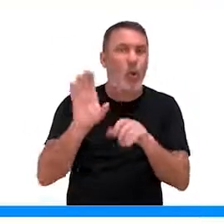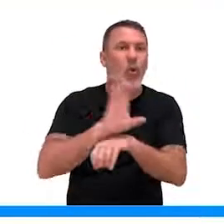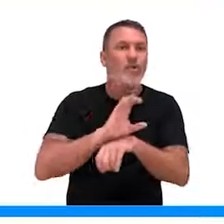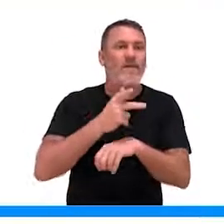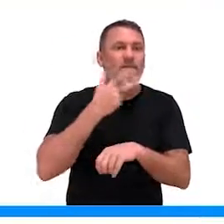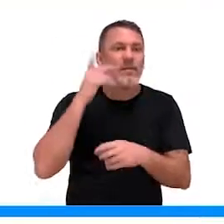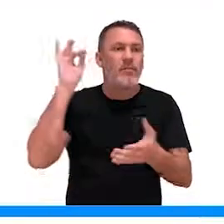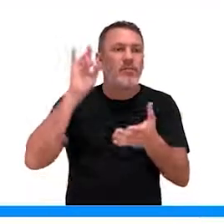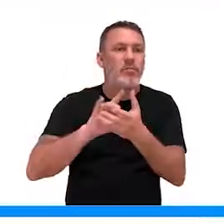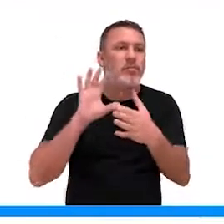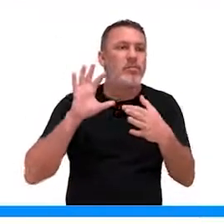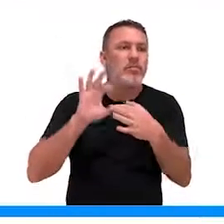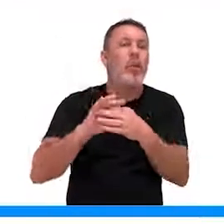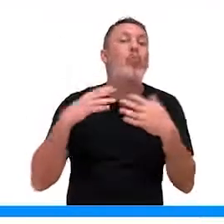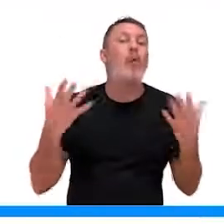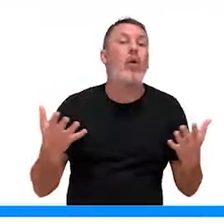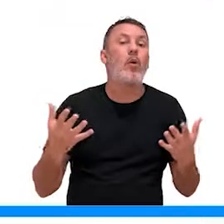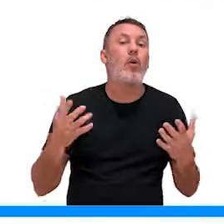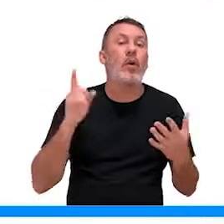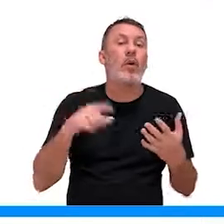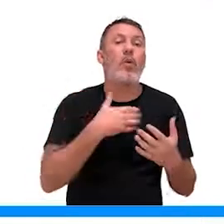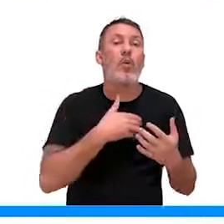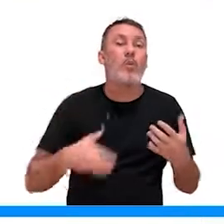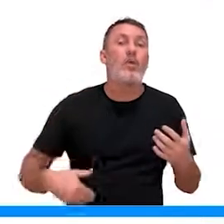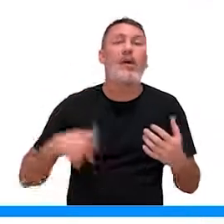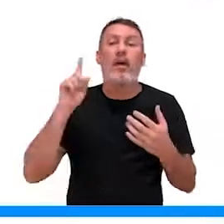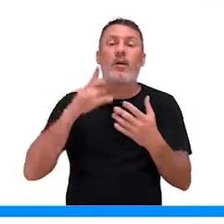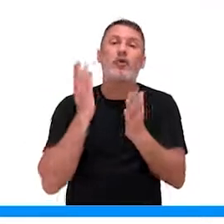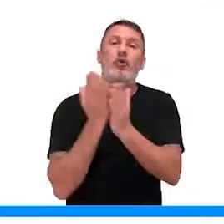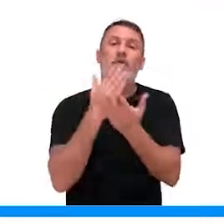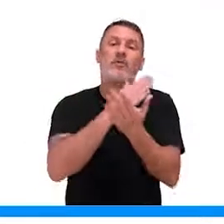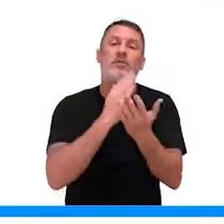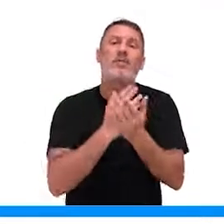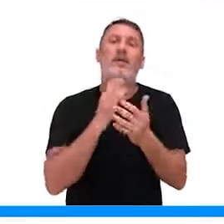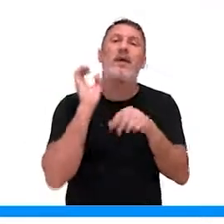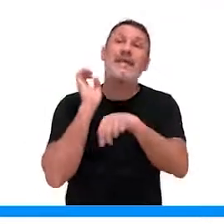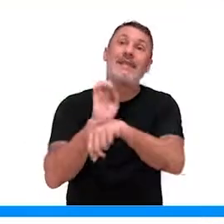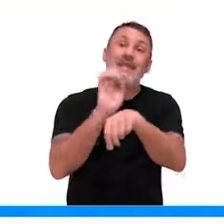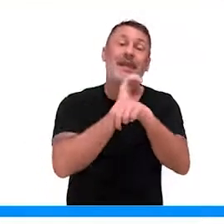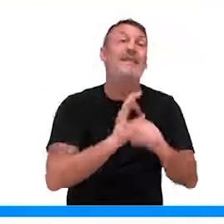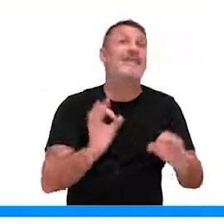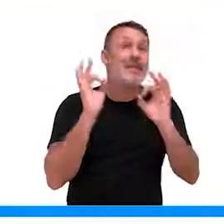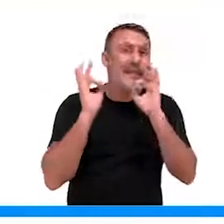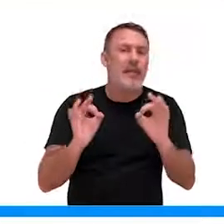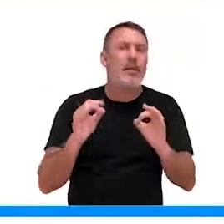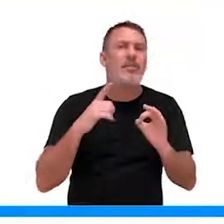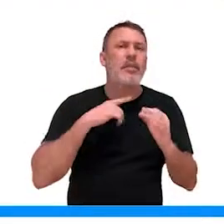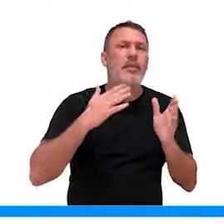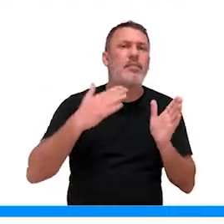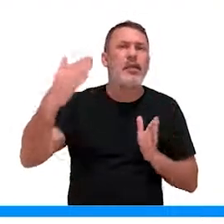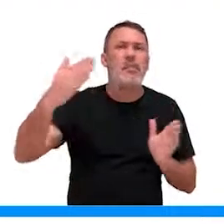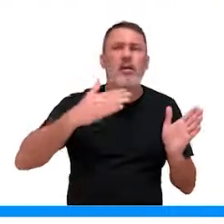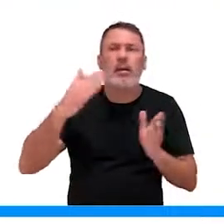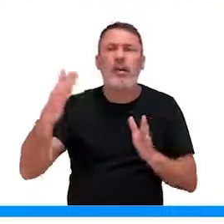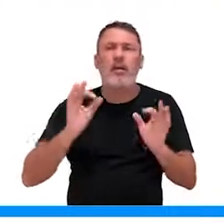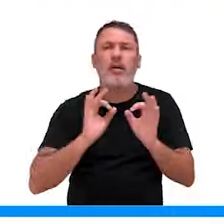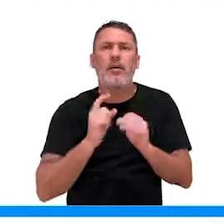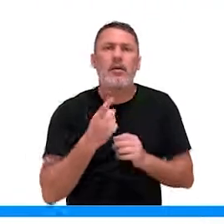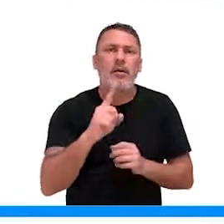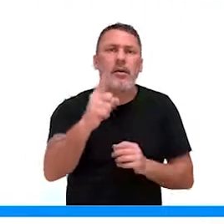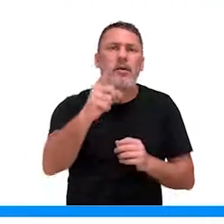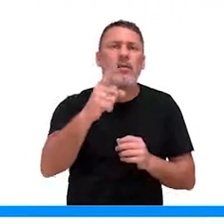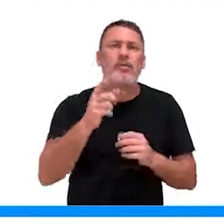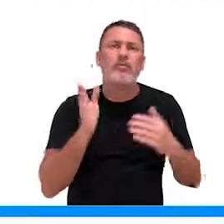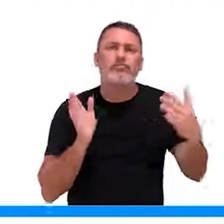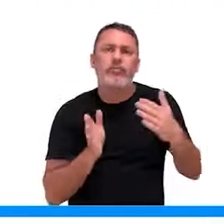ele atua, então, de acordo com a divisão das unidades federativas, os estados brasileiros. Assim que ele vai conseguir